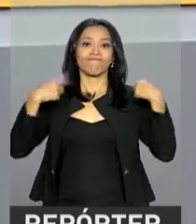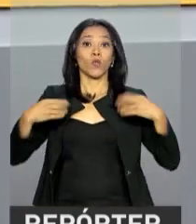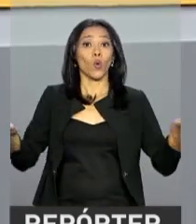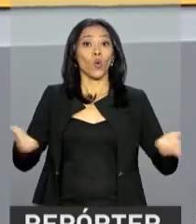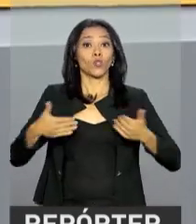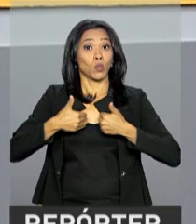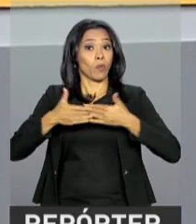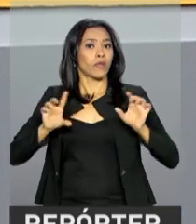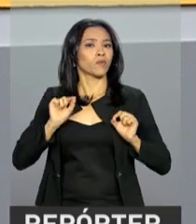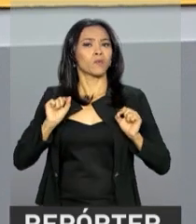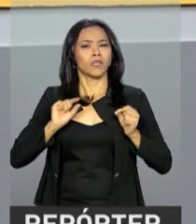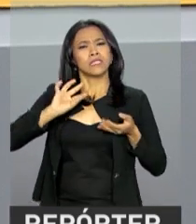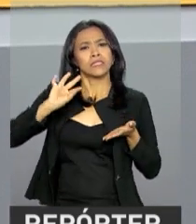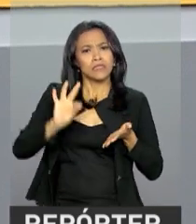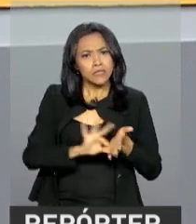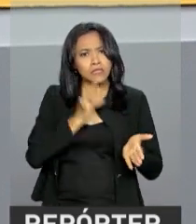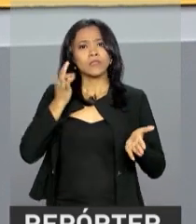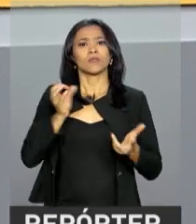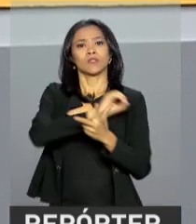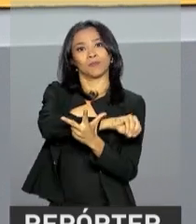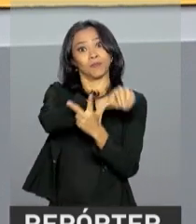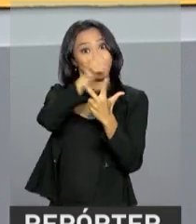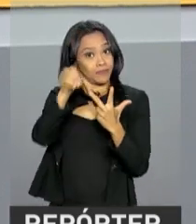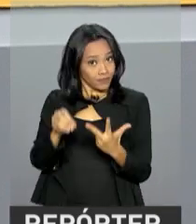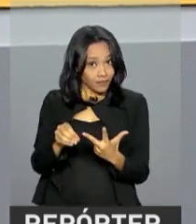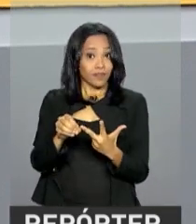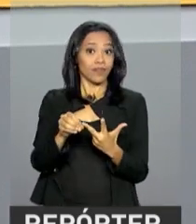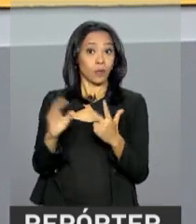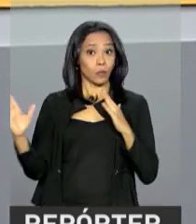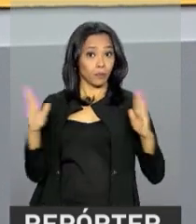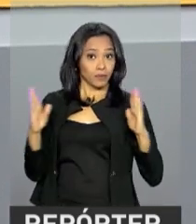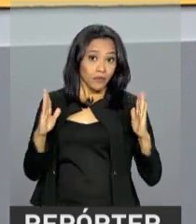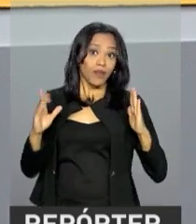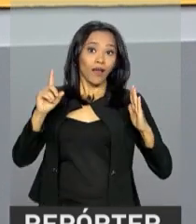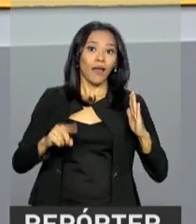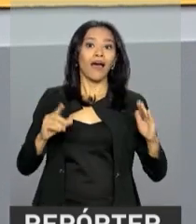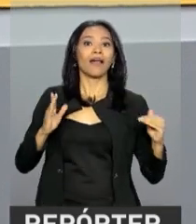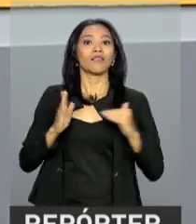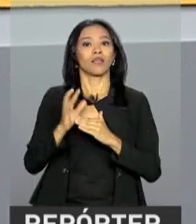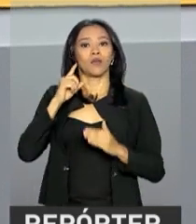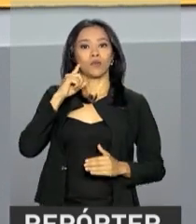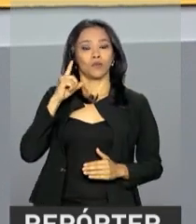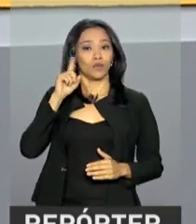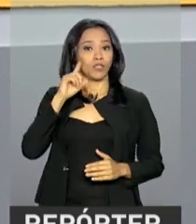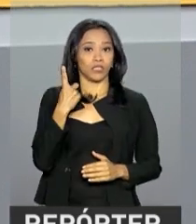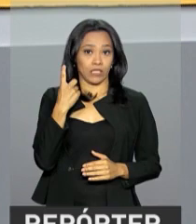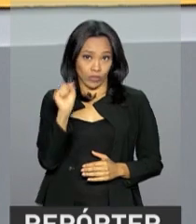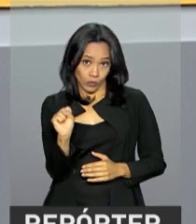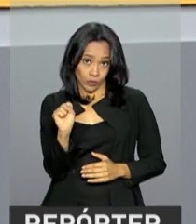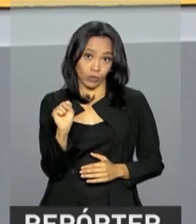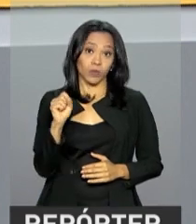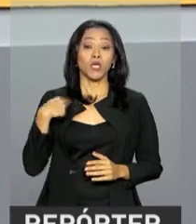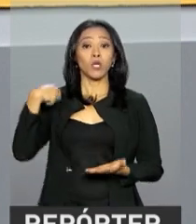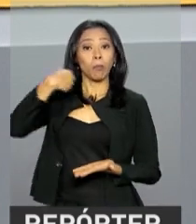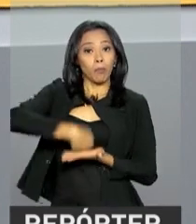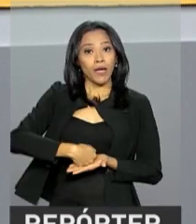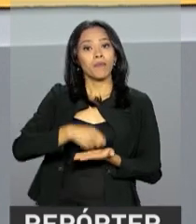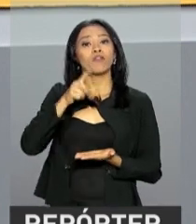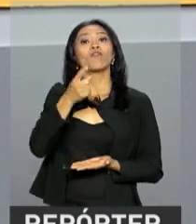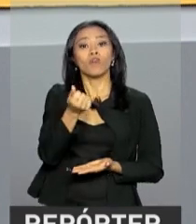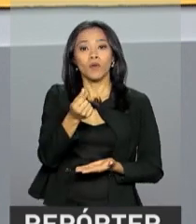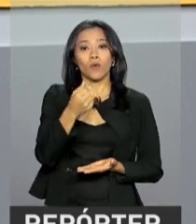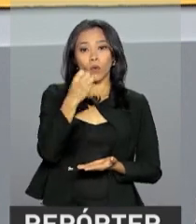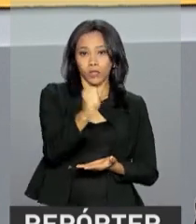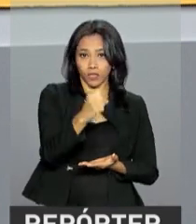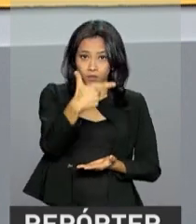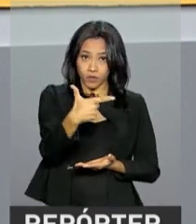para o exame nacional do ensino médio o prazo vai até o dia 18 eo pagamento da taxa no valor de 82 reais